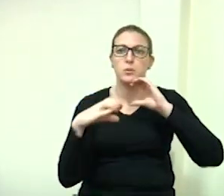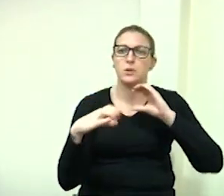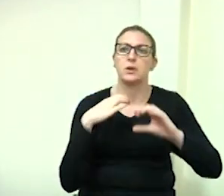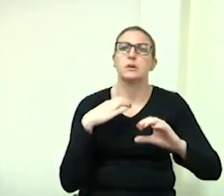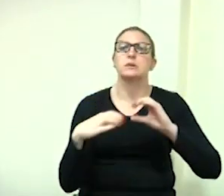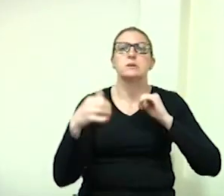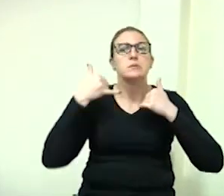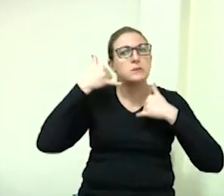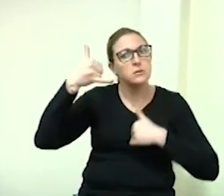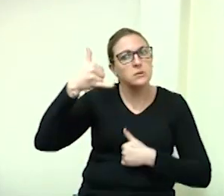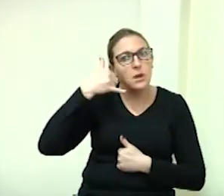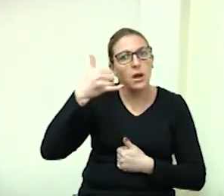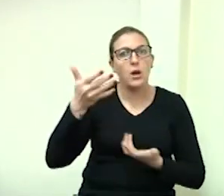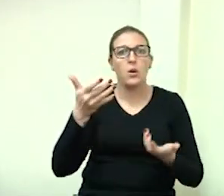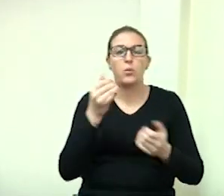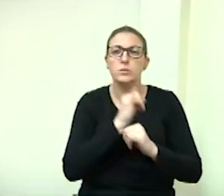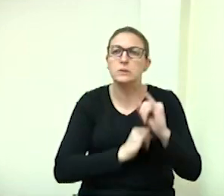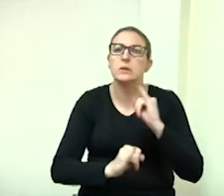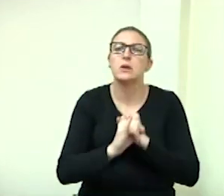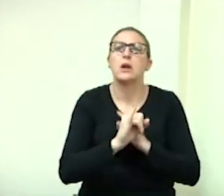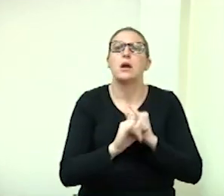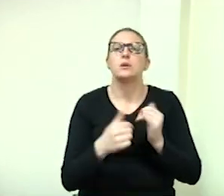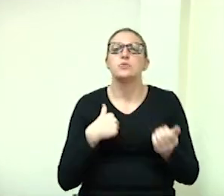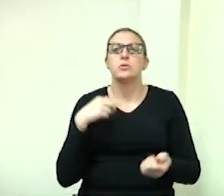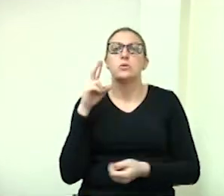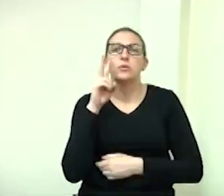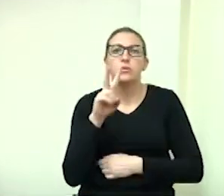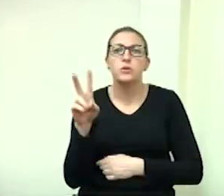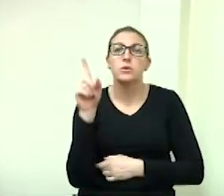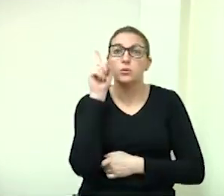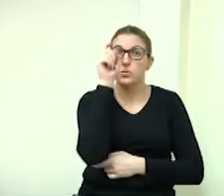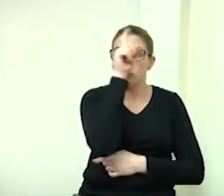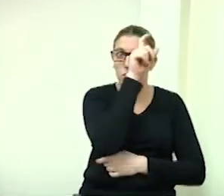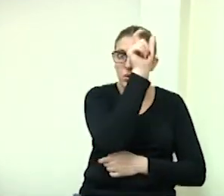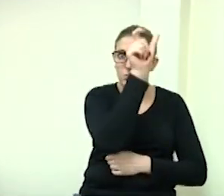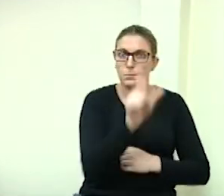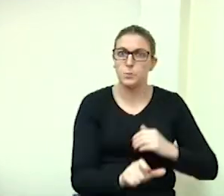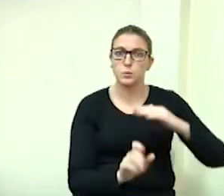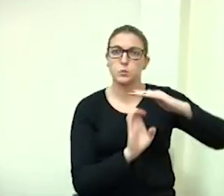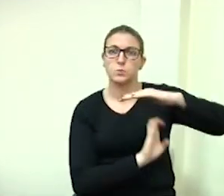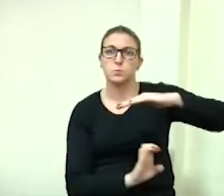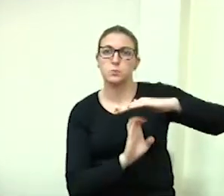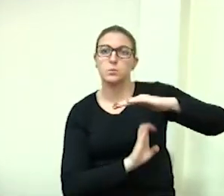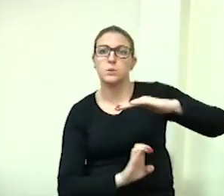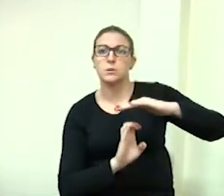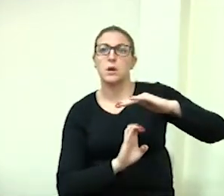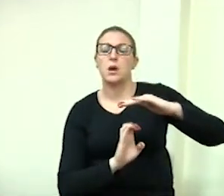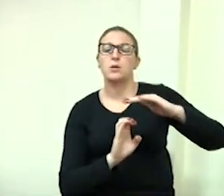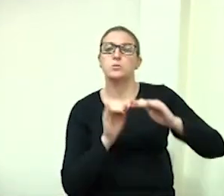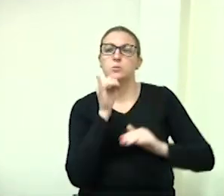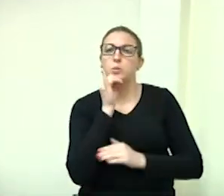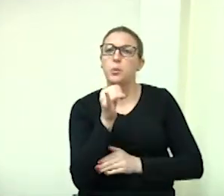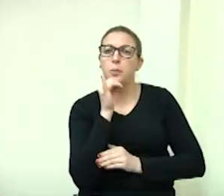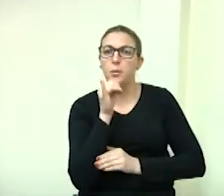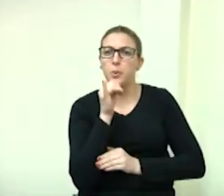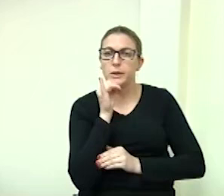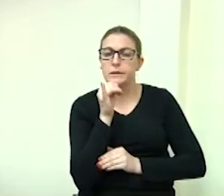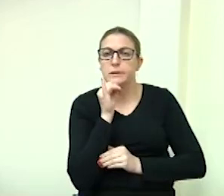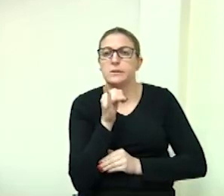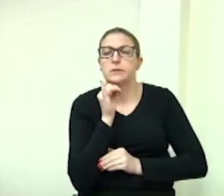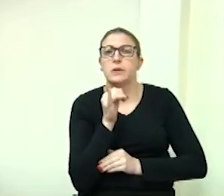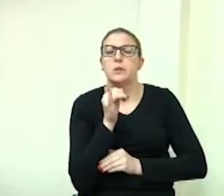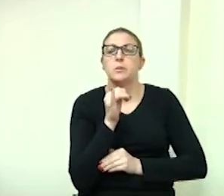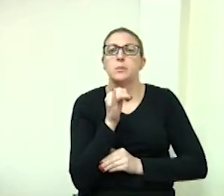eu vejo essa dificuldade dos nossos empresários e pego por exemplo a esquadrilha